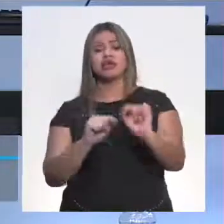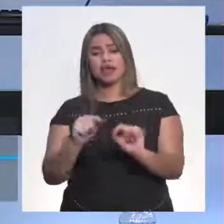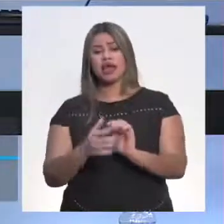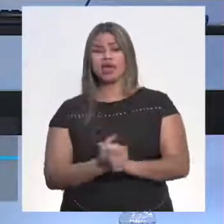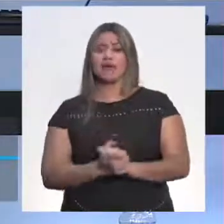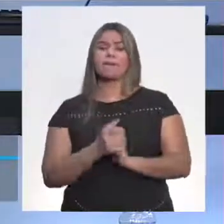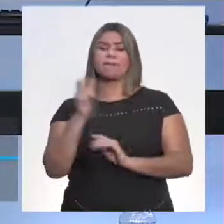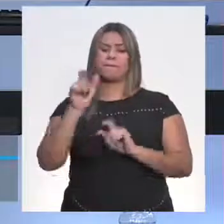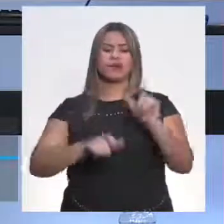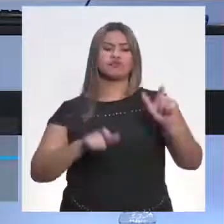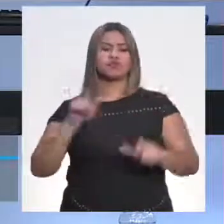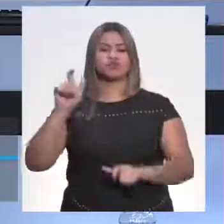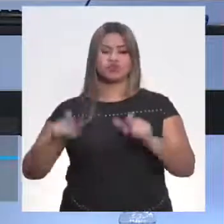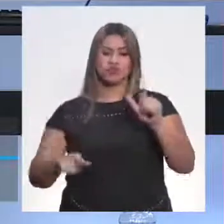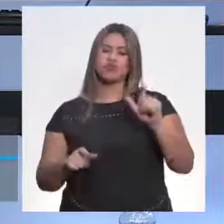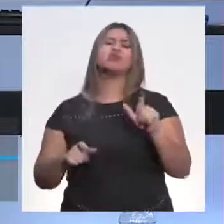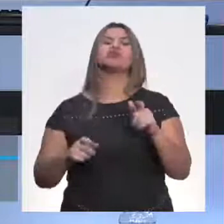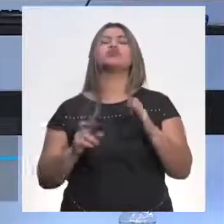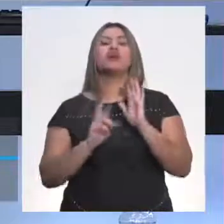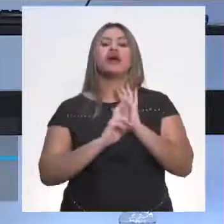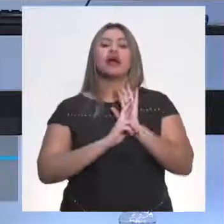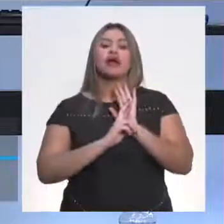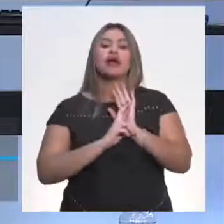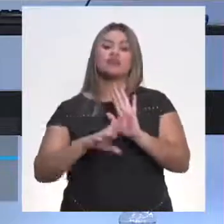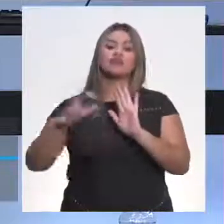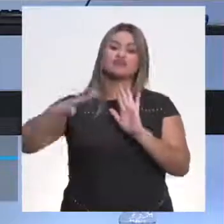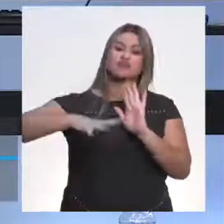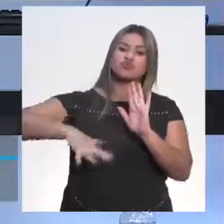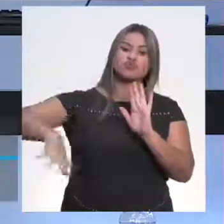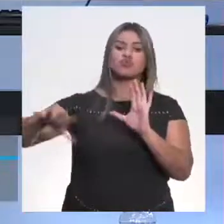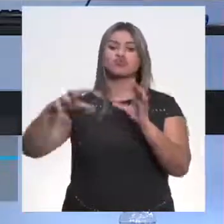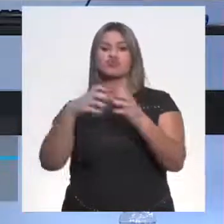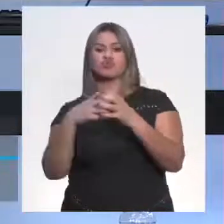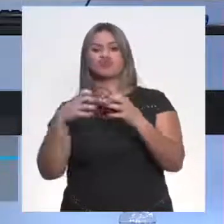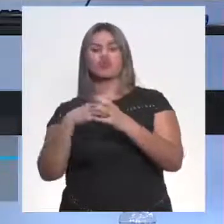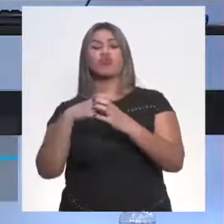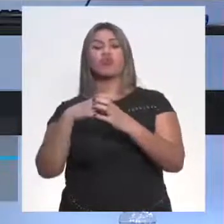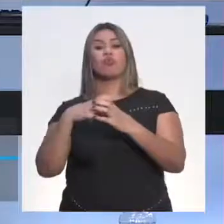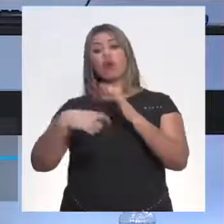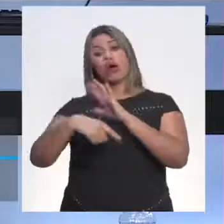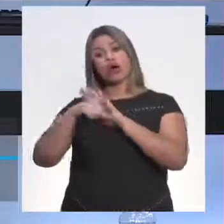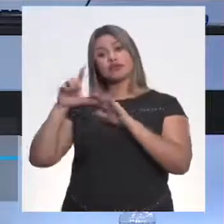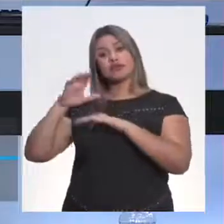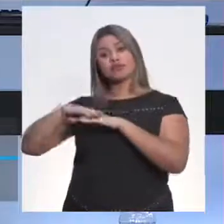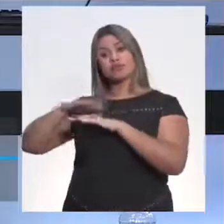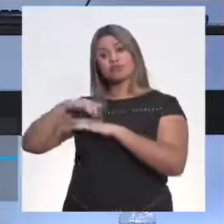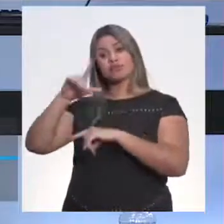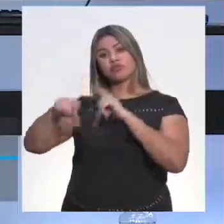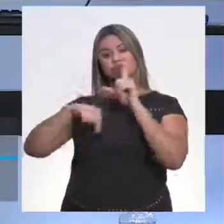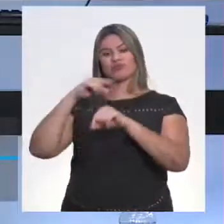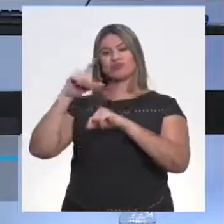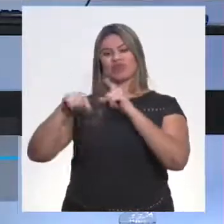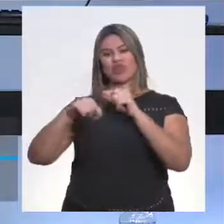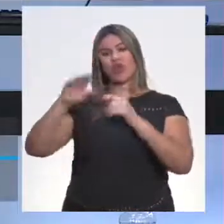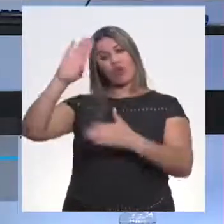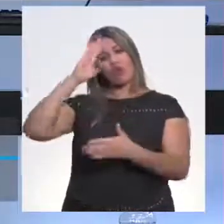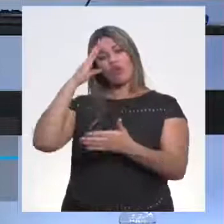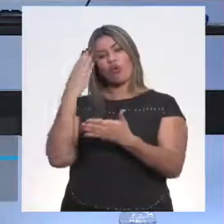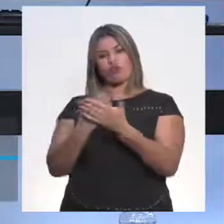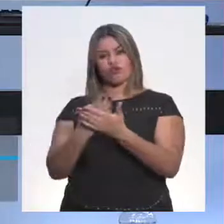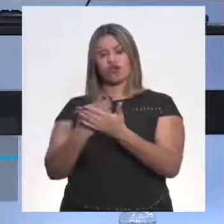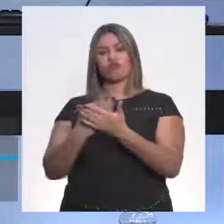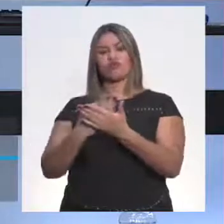tem como finalidade representar não é todo o seu grupo eleitoral em que confiou né